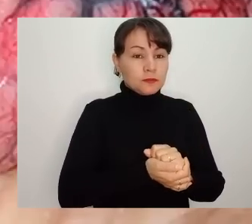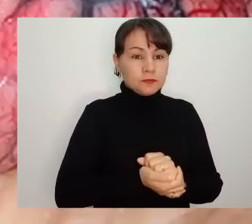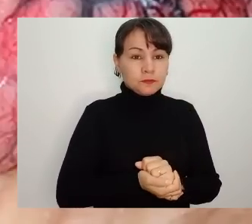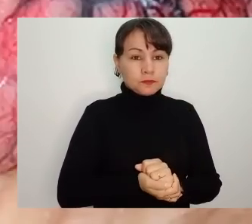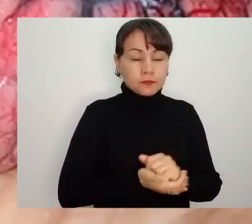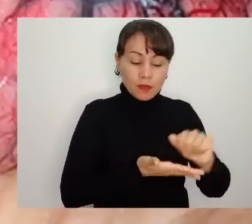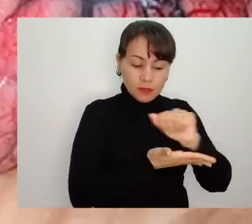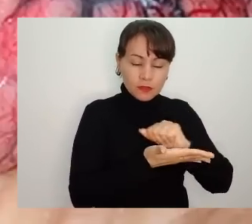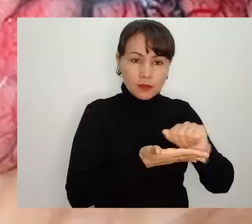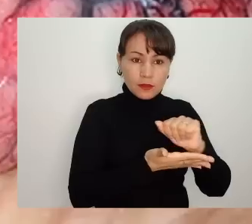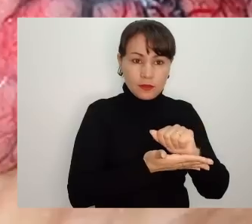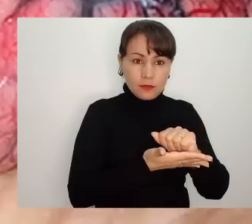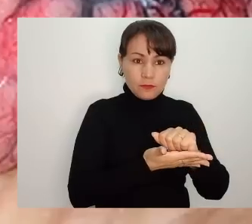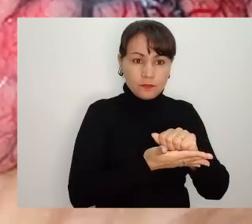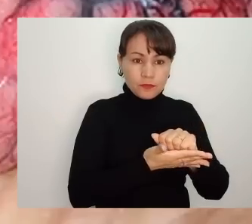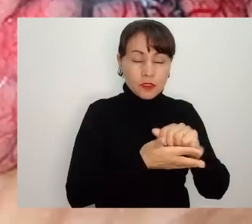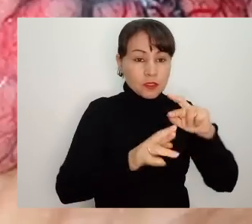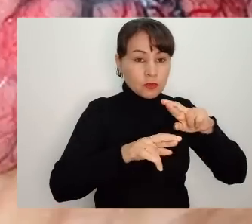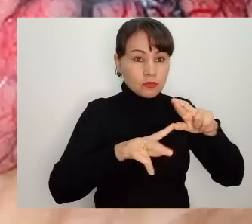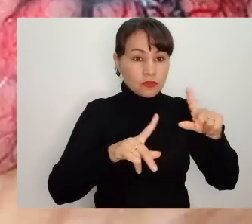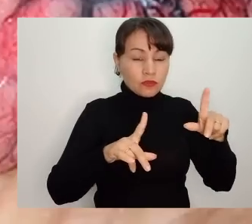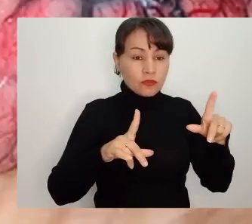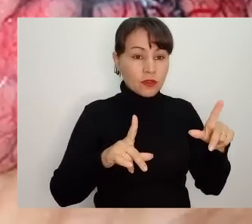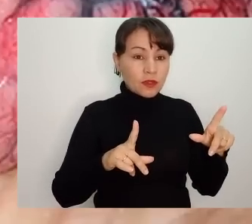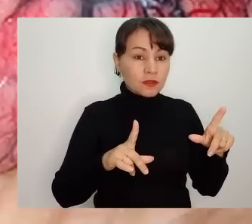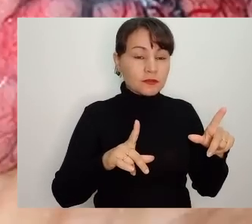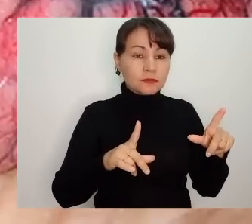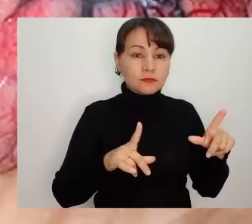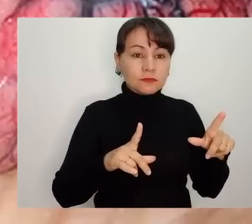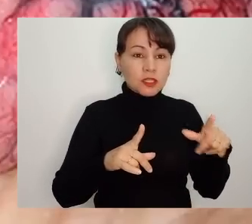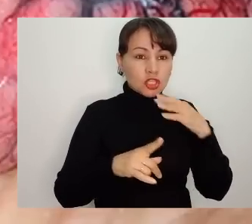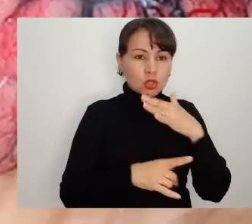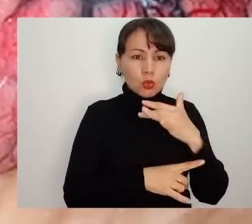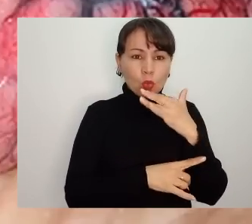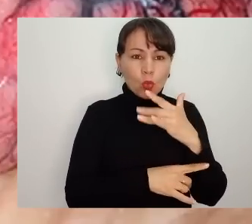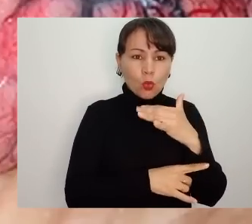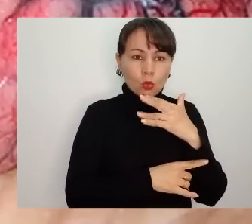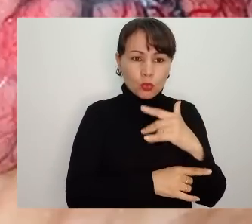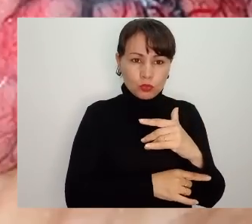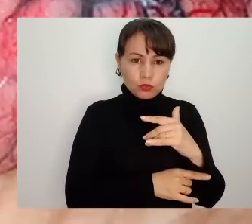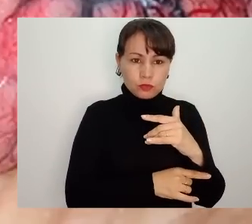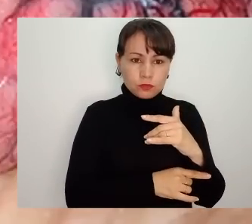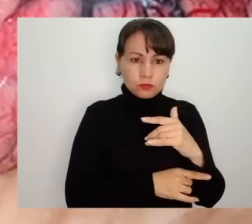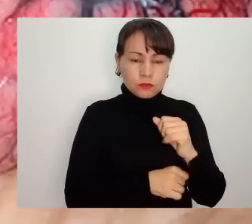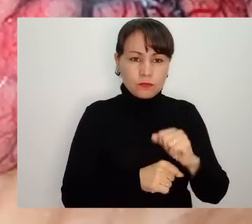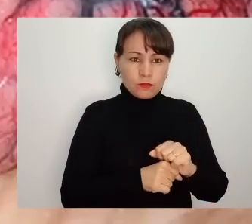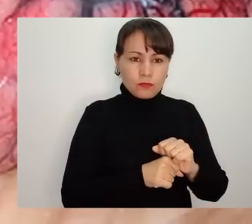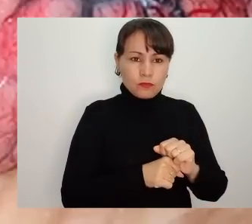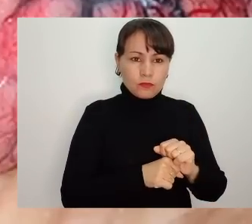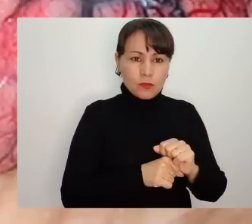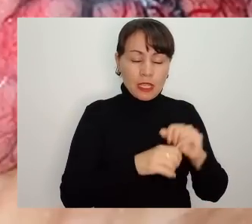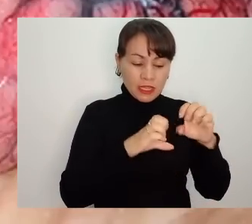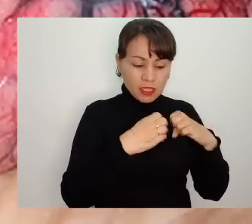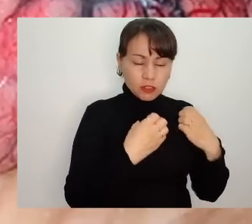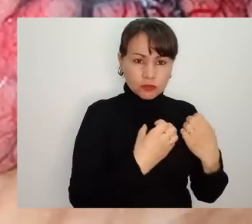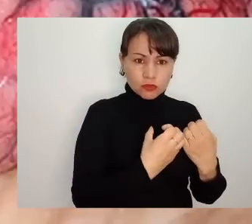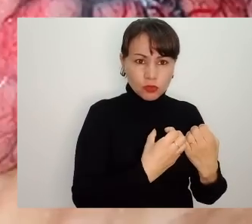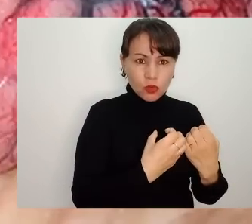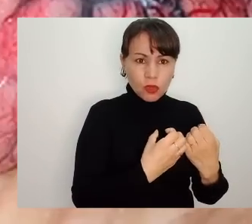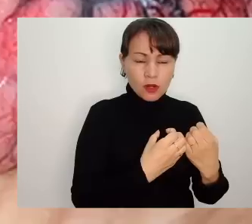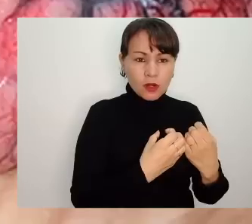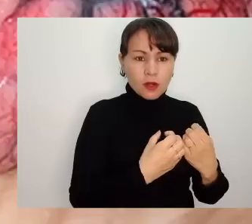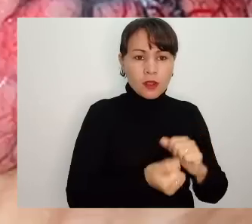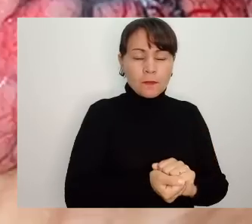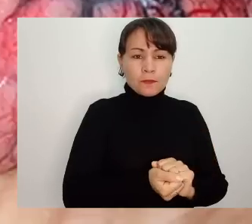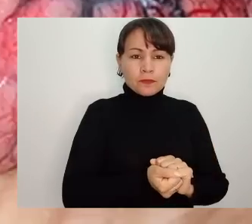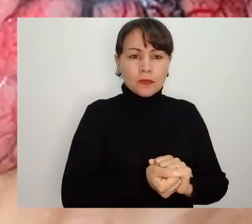essa situação aqui, que são diferenças de cores. Nas